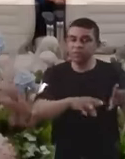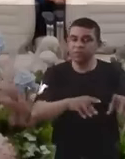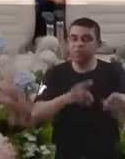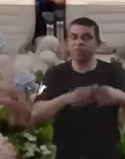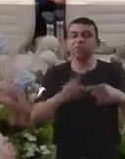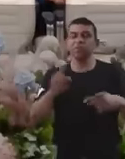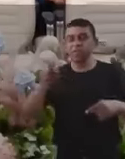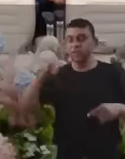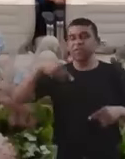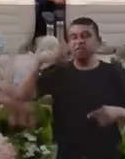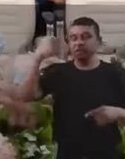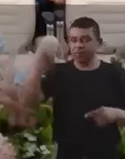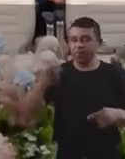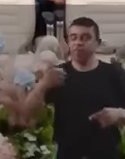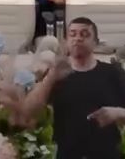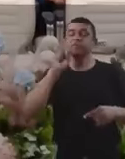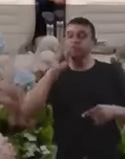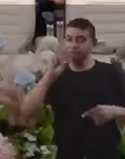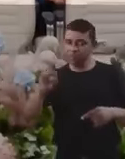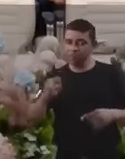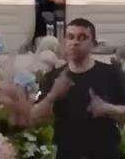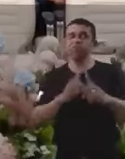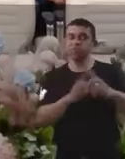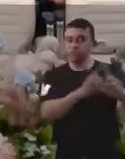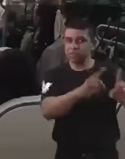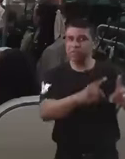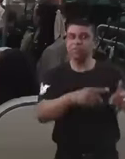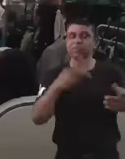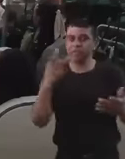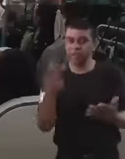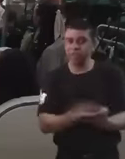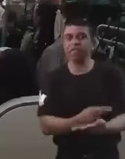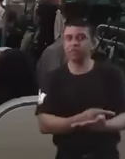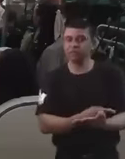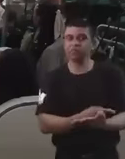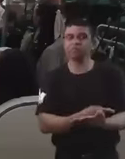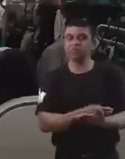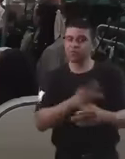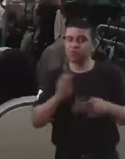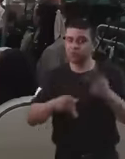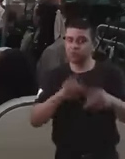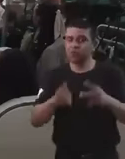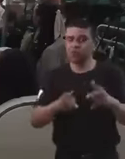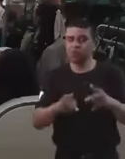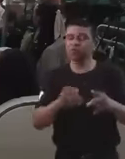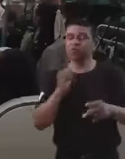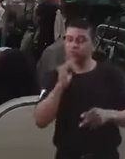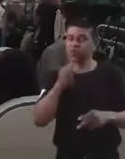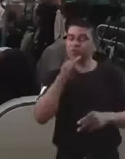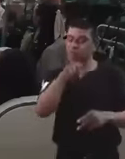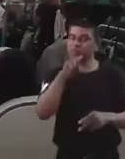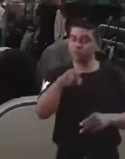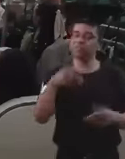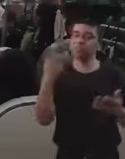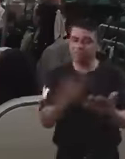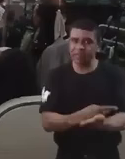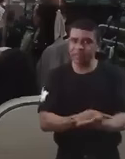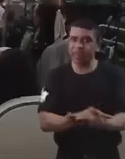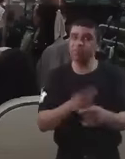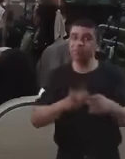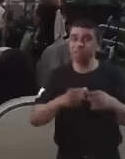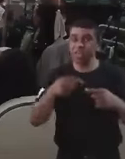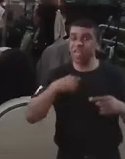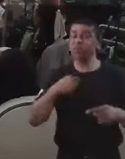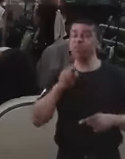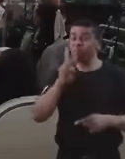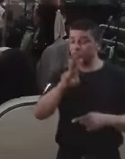encoberto que não seja descoberto, nem oculto que não seja sabido. Não adianta, irmão, tentar esconder atrás de